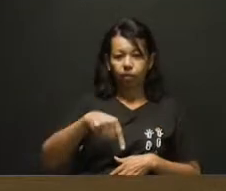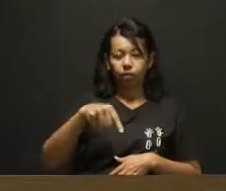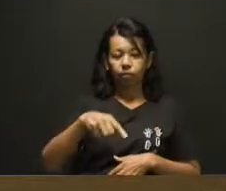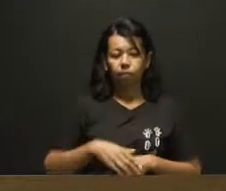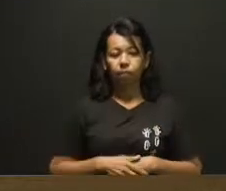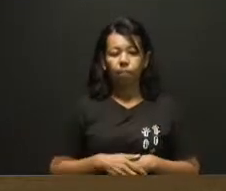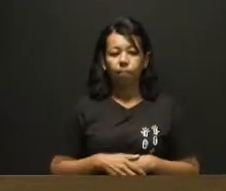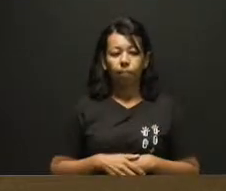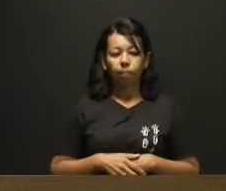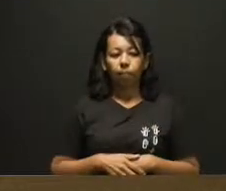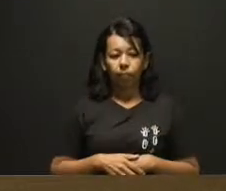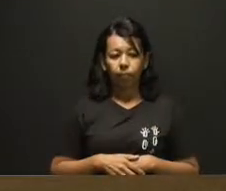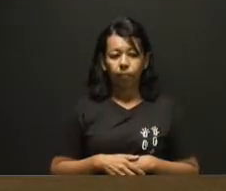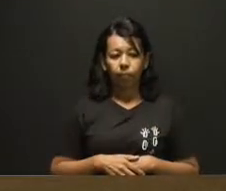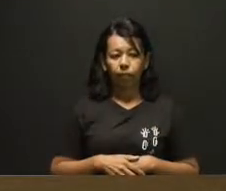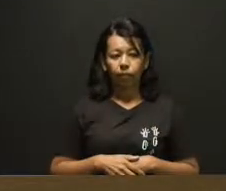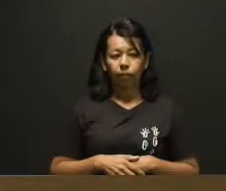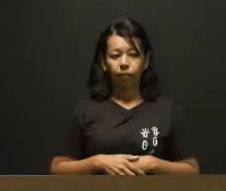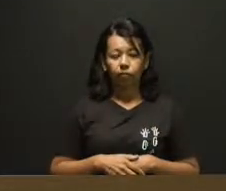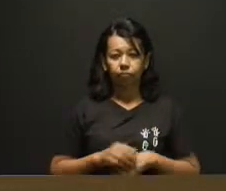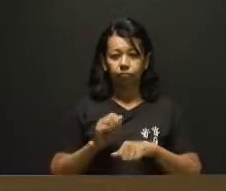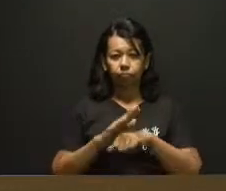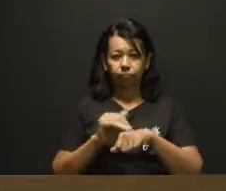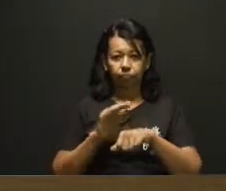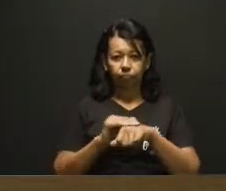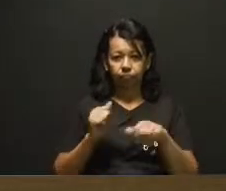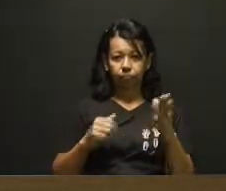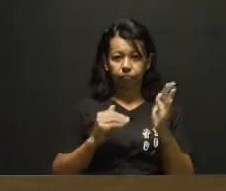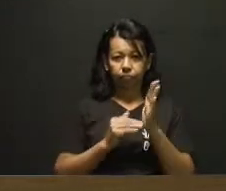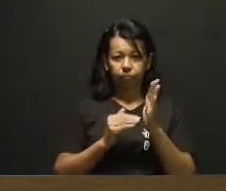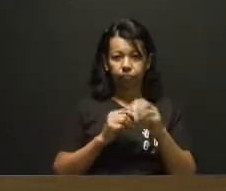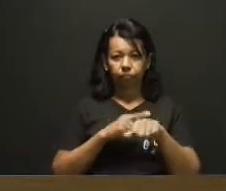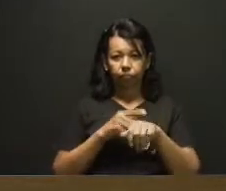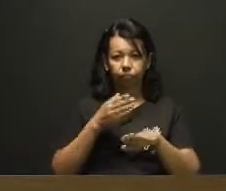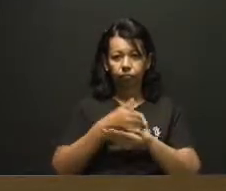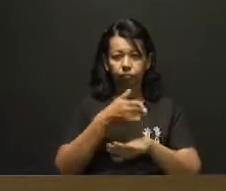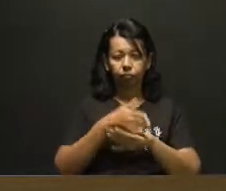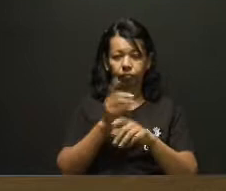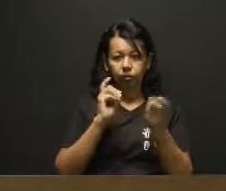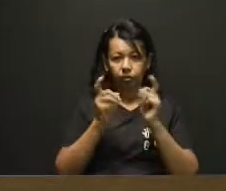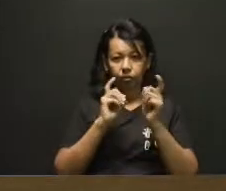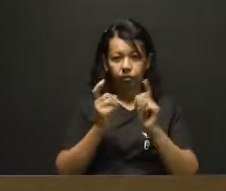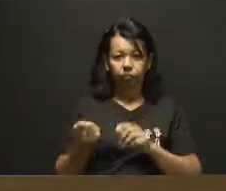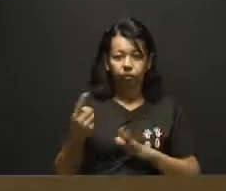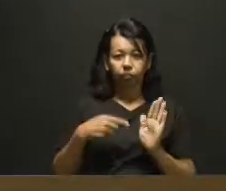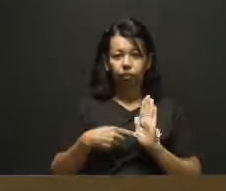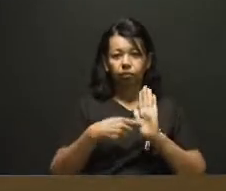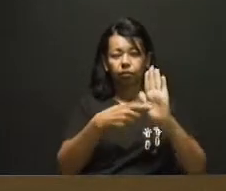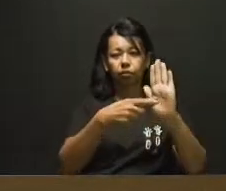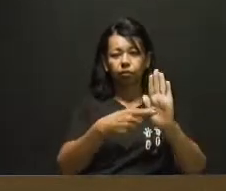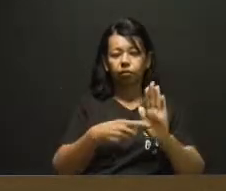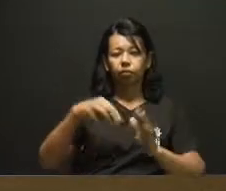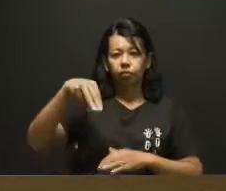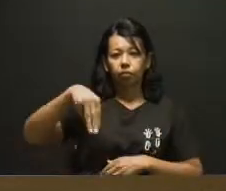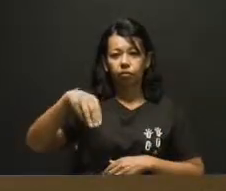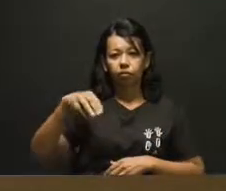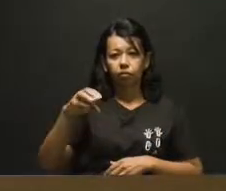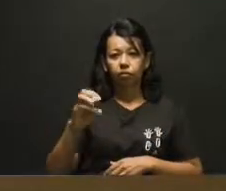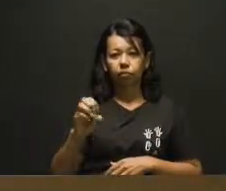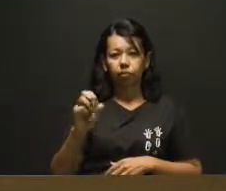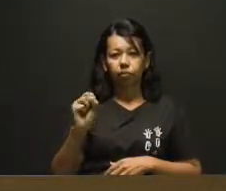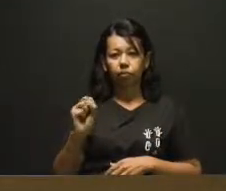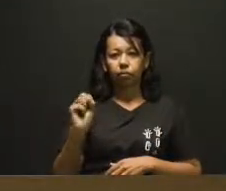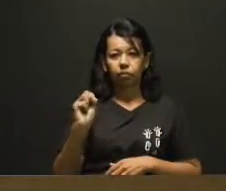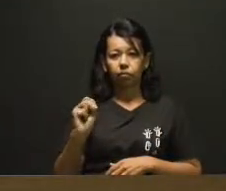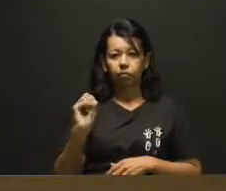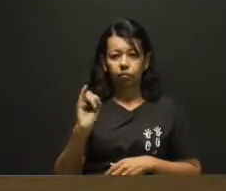eu fui convidado assim de última hora para participar dessa audiência estou aqui representando doutor messias que é o delegado titular do